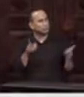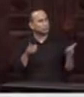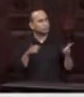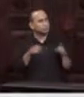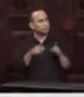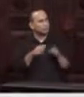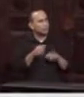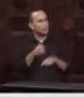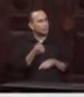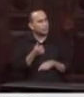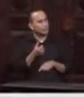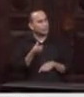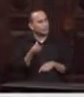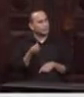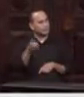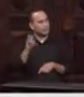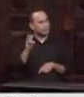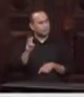quase